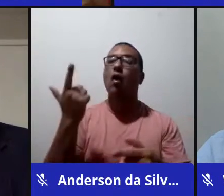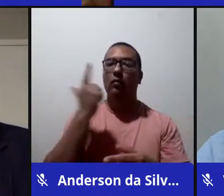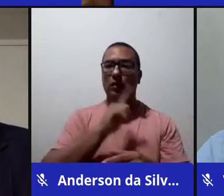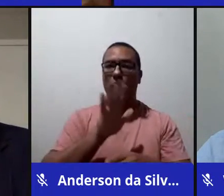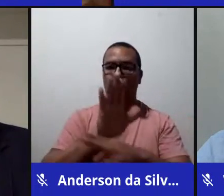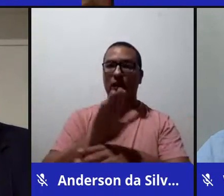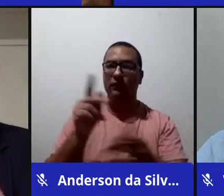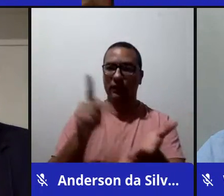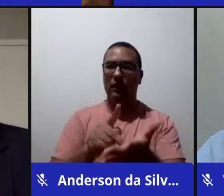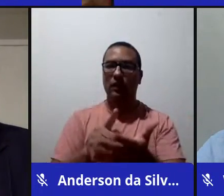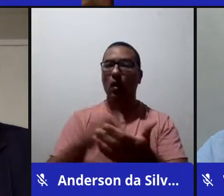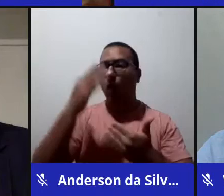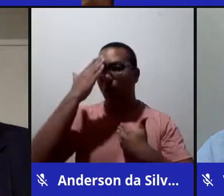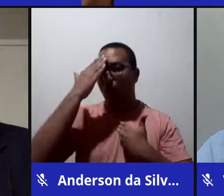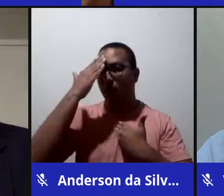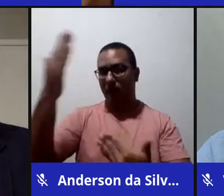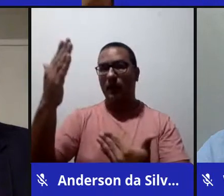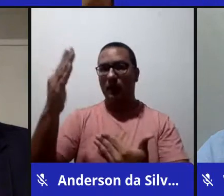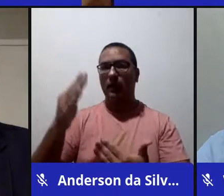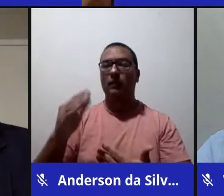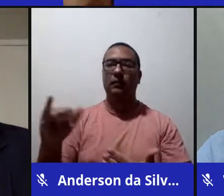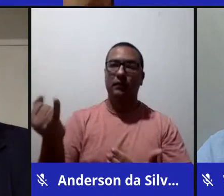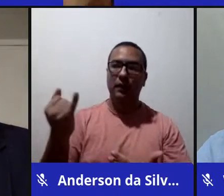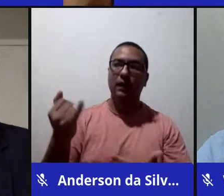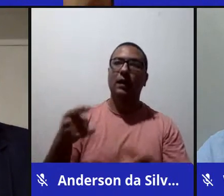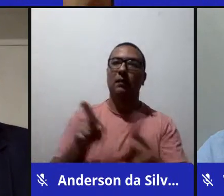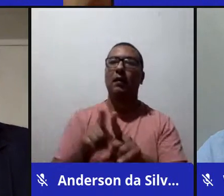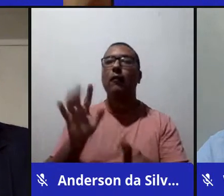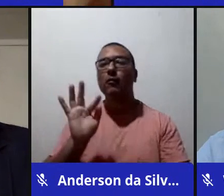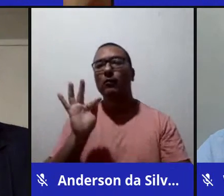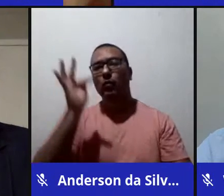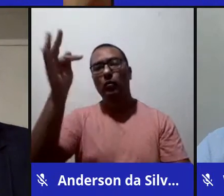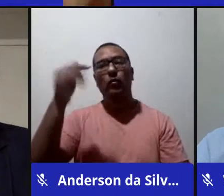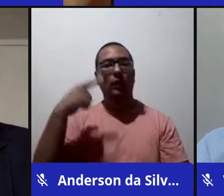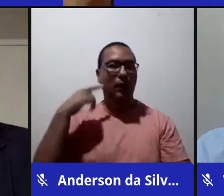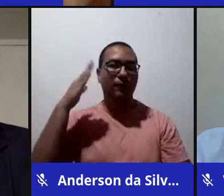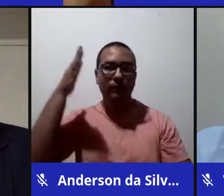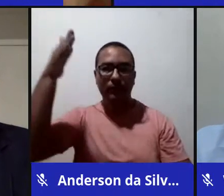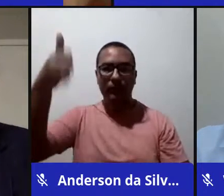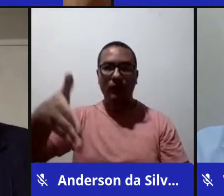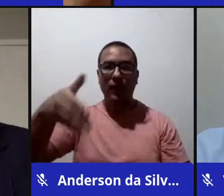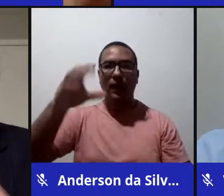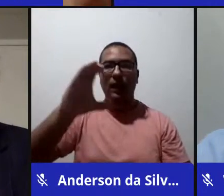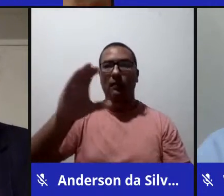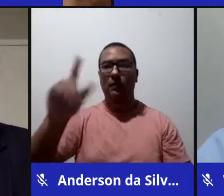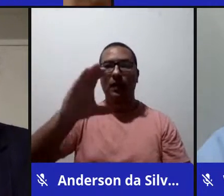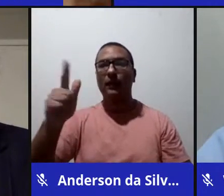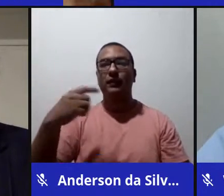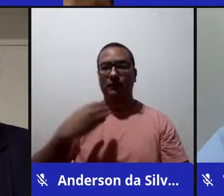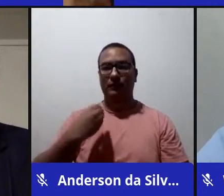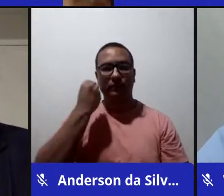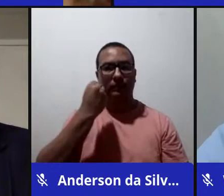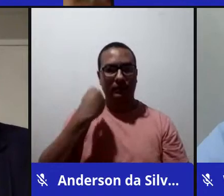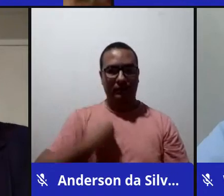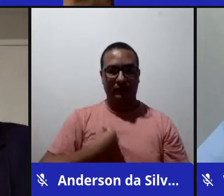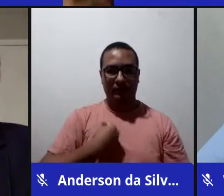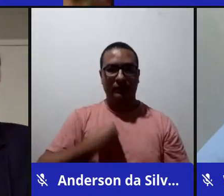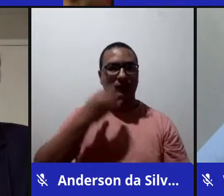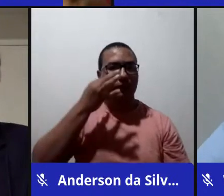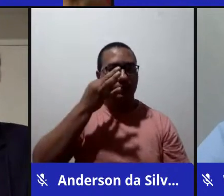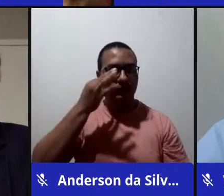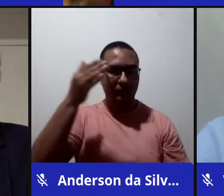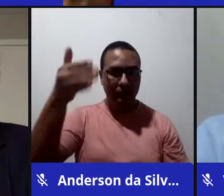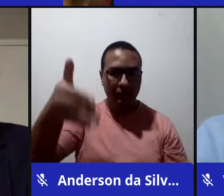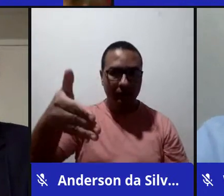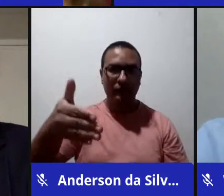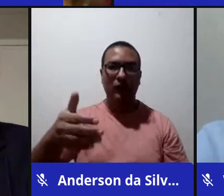Muito obrigado pela oportunidade. Qualquer dia eu apareço aí em Campo Grande presencialmente. Um abração.